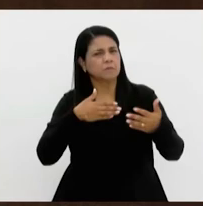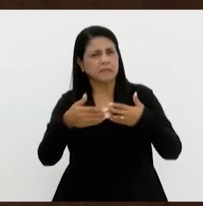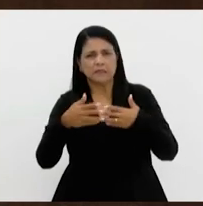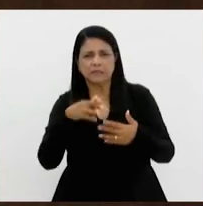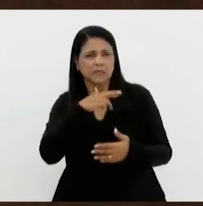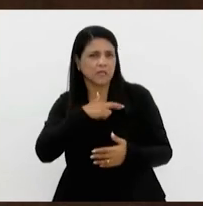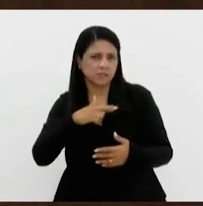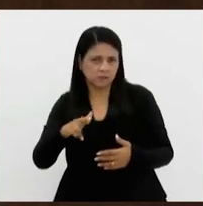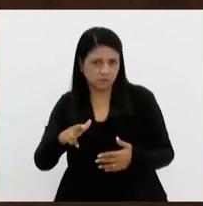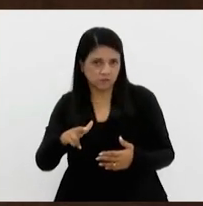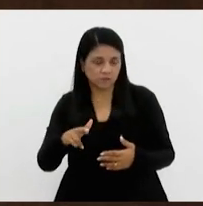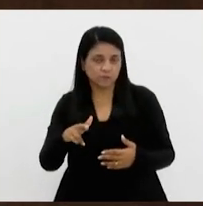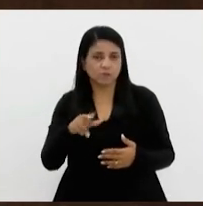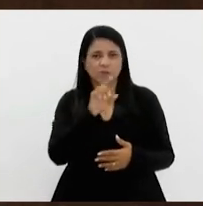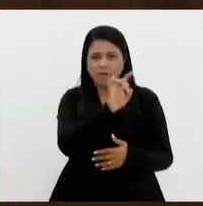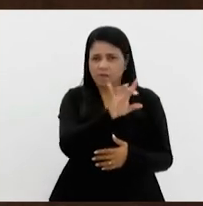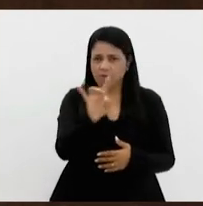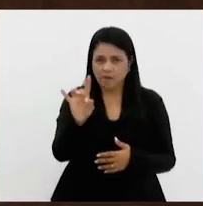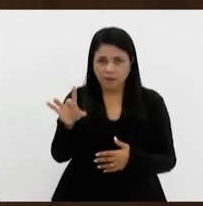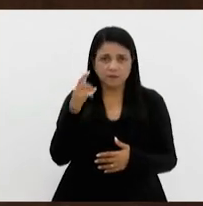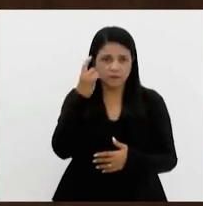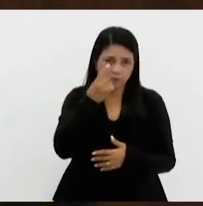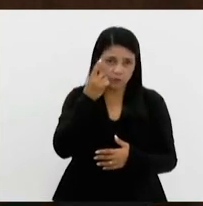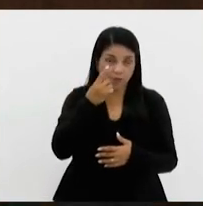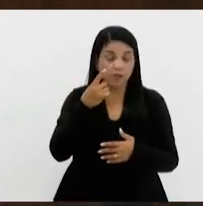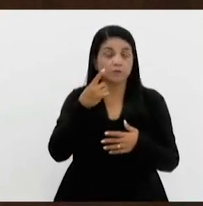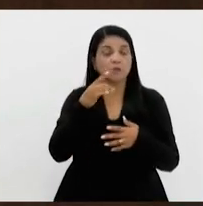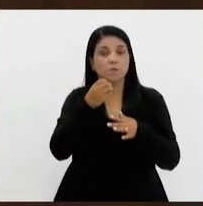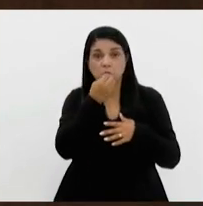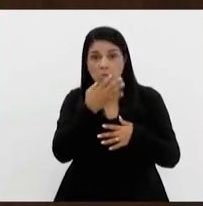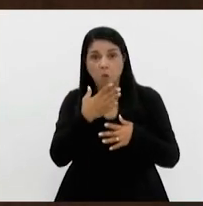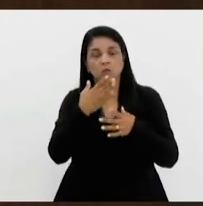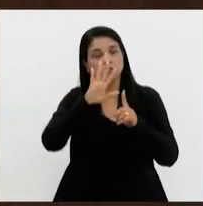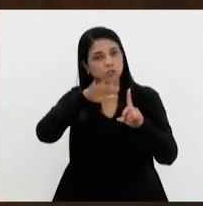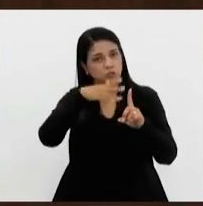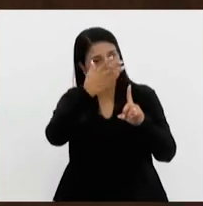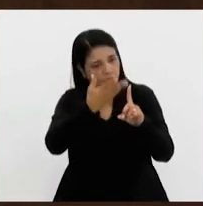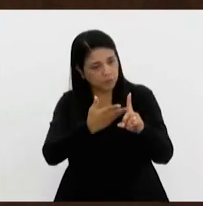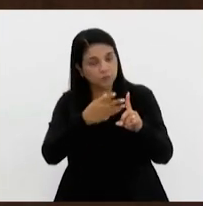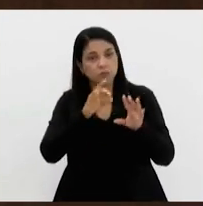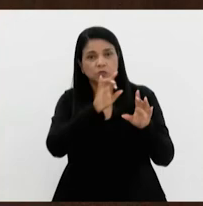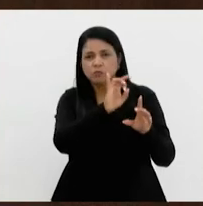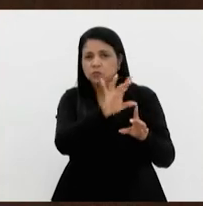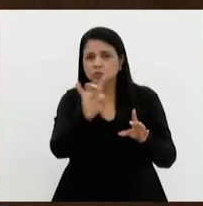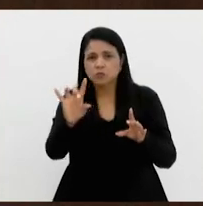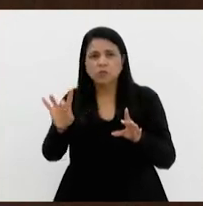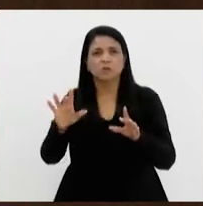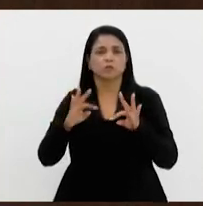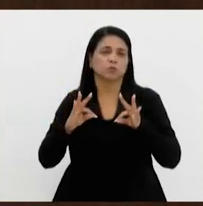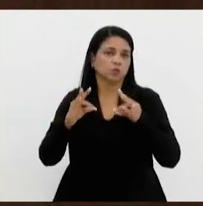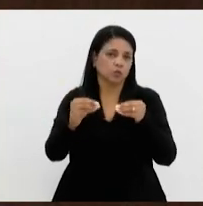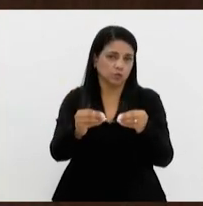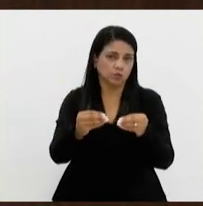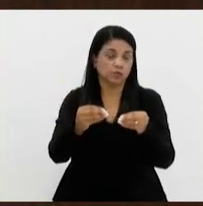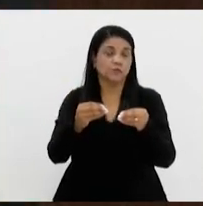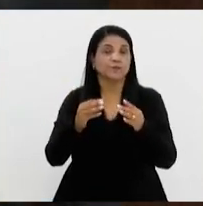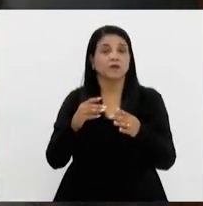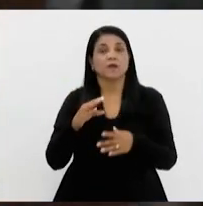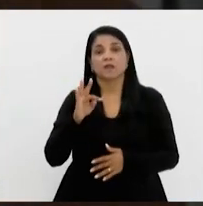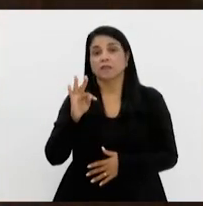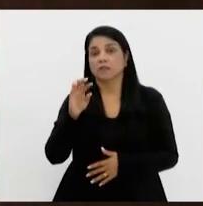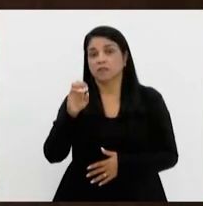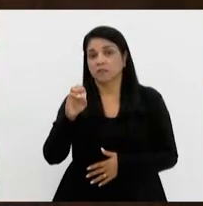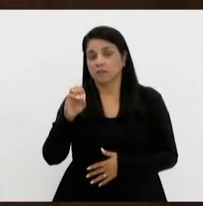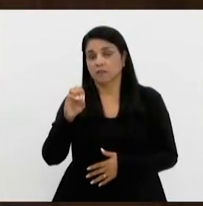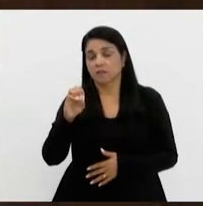um, nós prestigiarmos todos, especialmente a teologia da libertação. Ela teve um papel